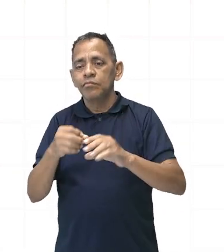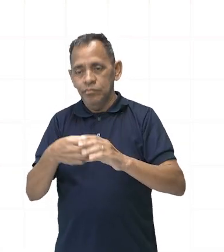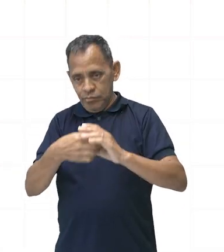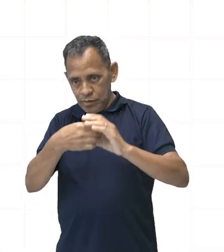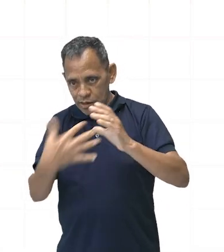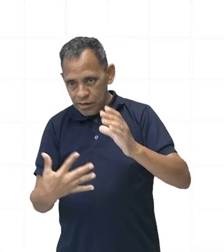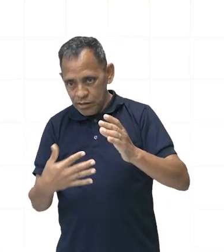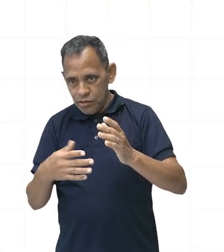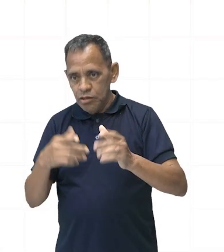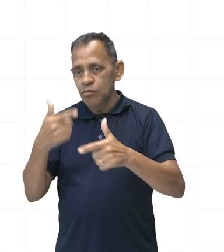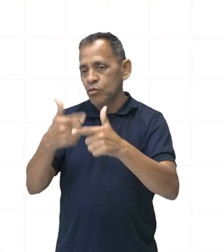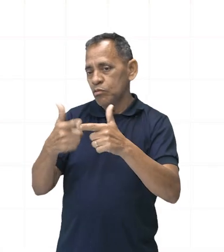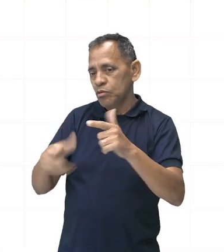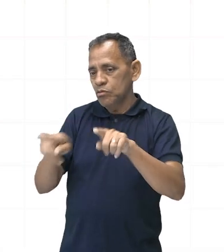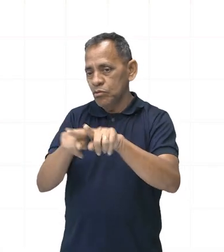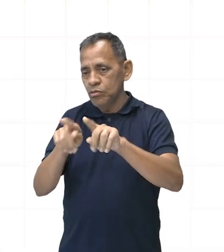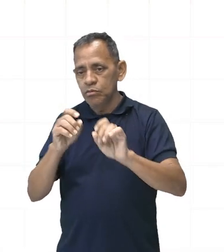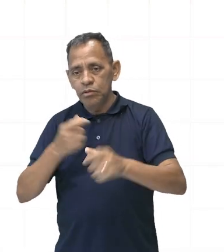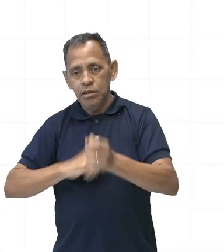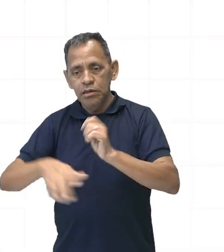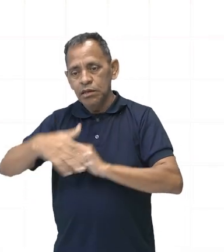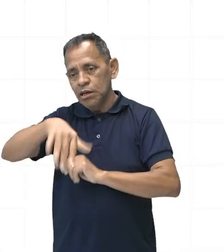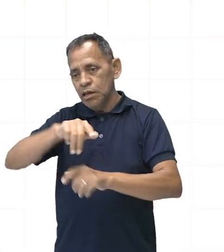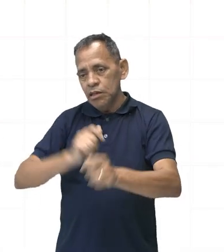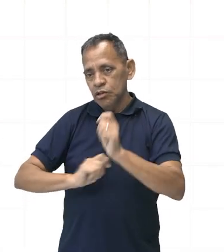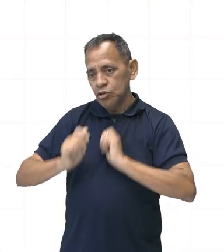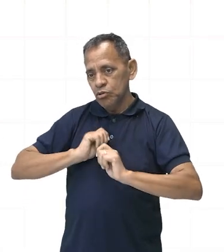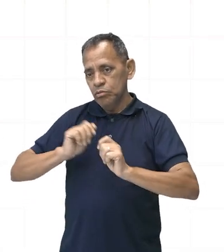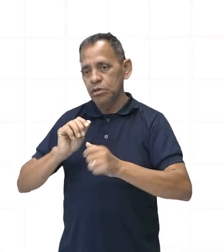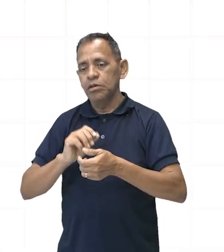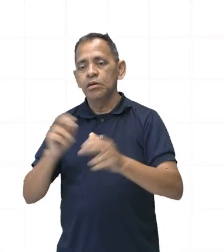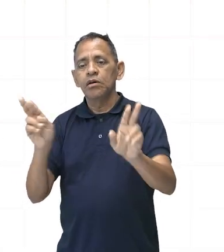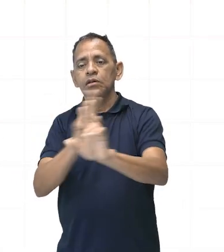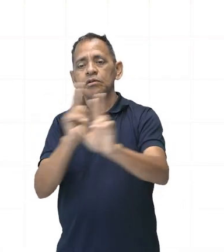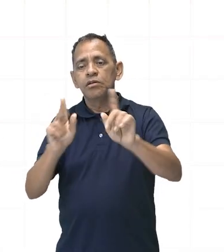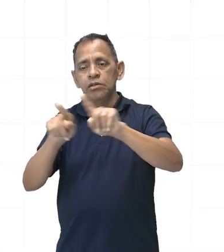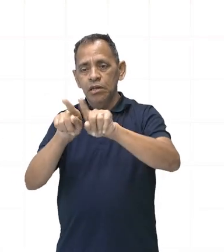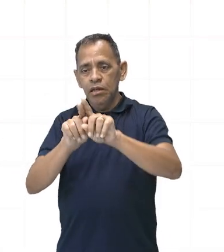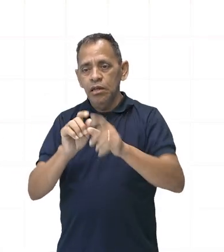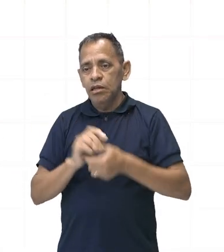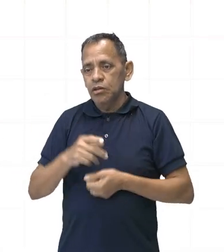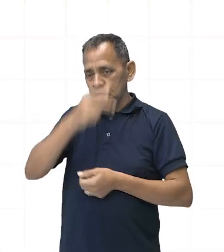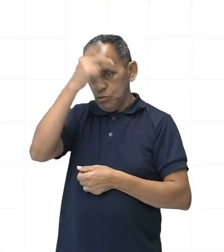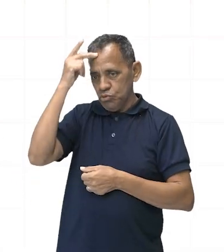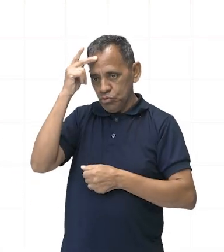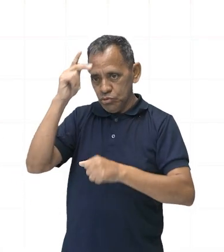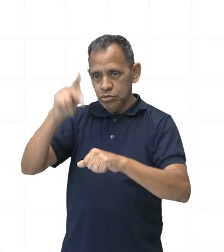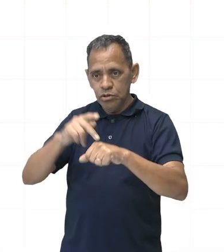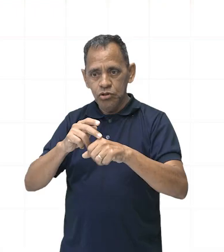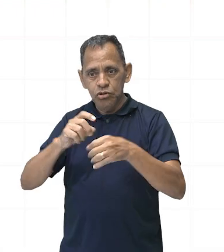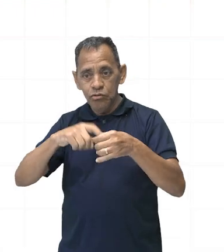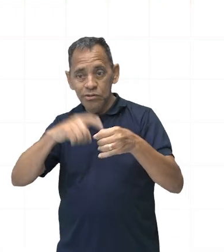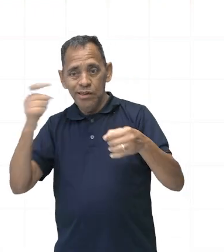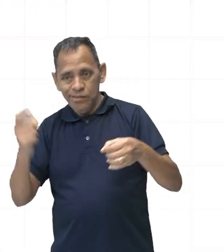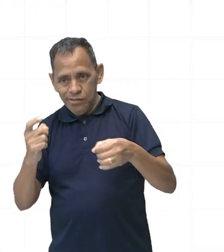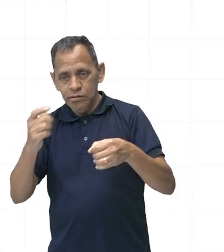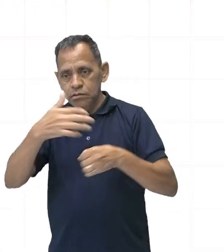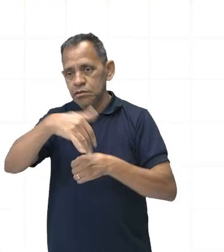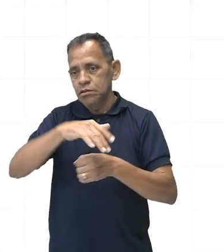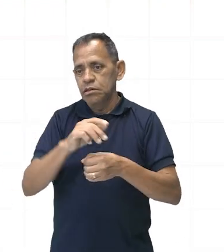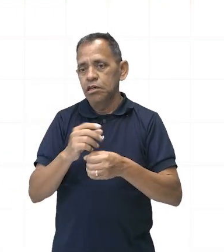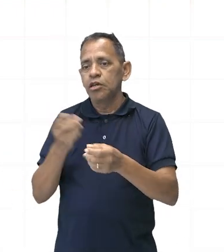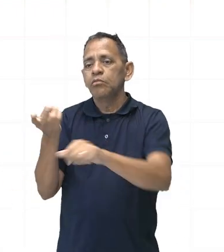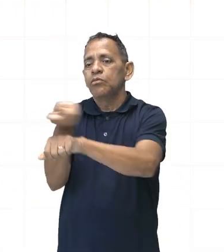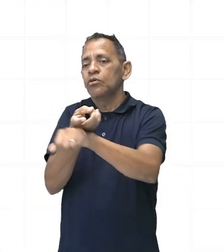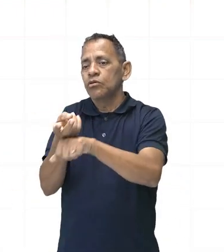problemas econômicos, que vai estar relacionado aí aos refugiados, tá? Que são pessoas que estão fugindo para ir em